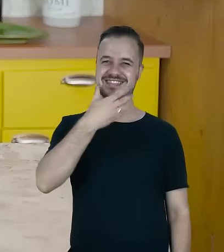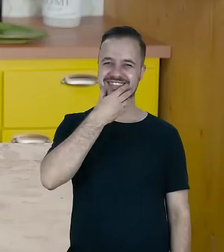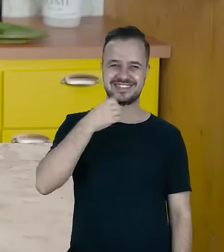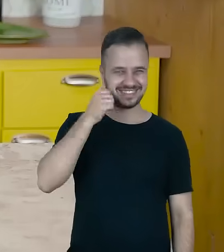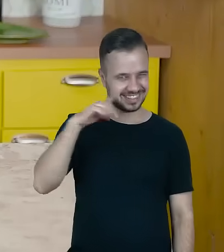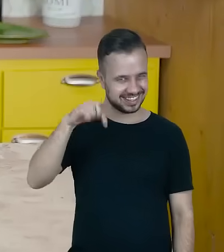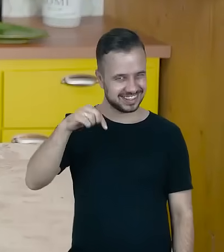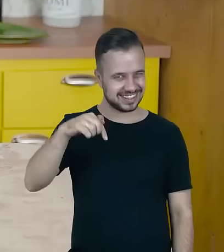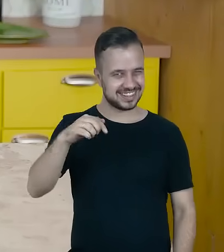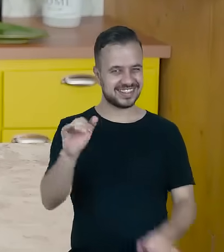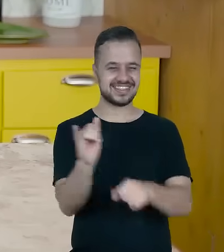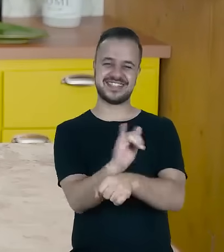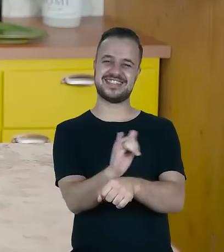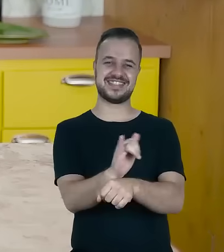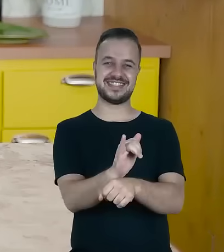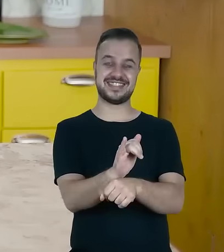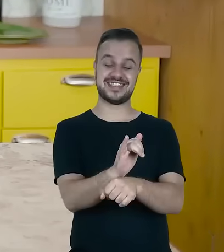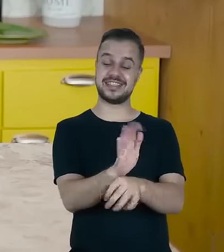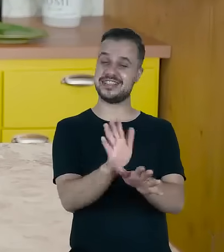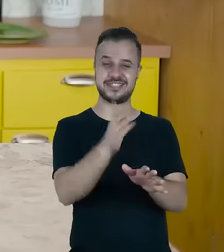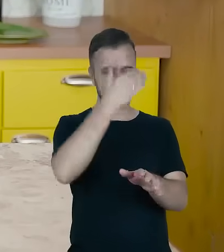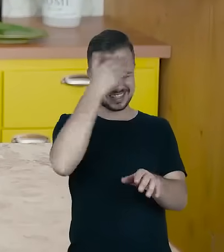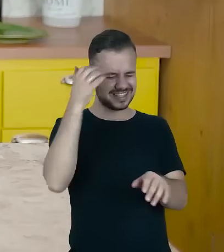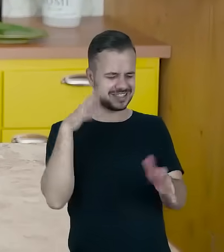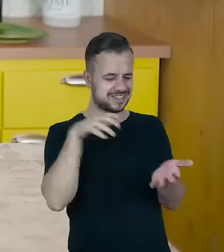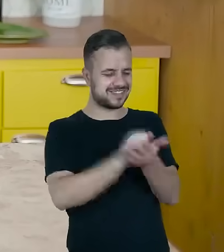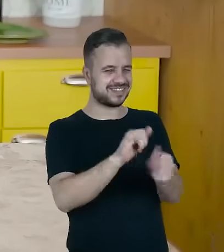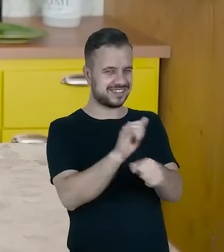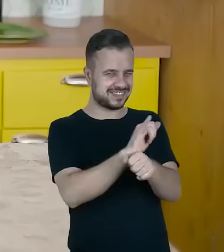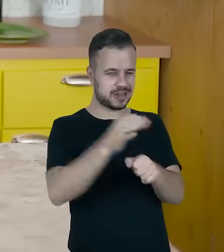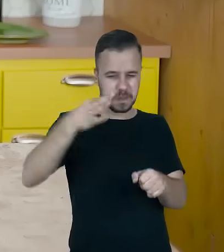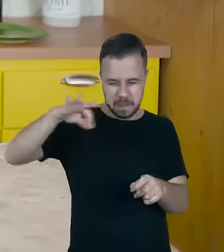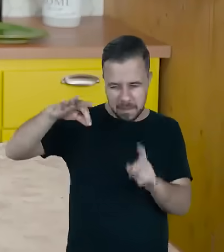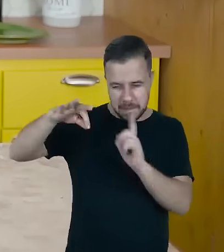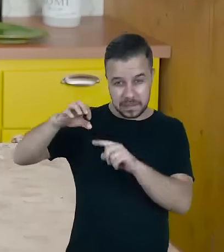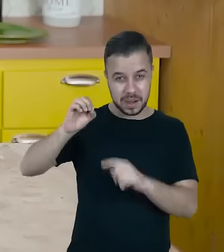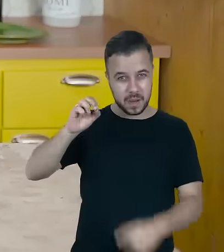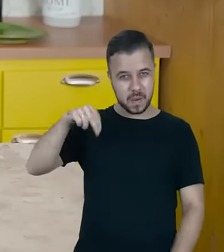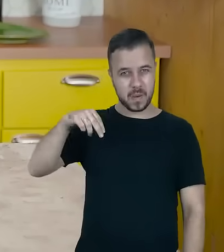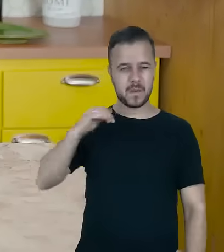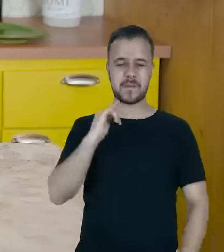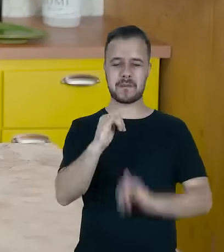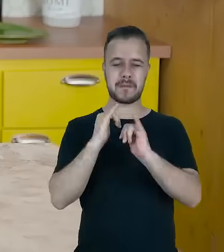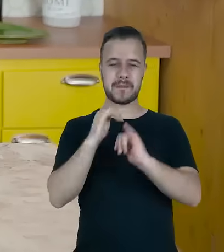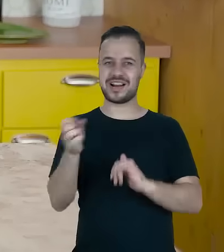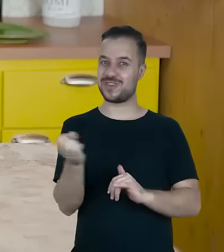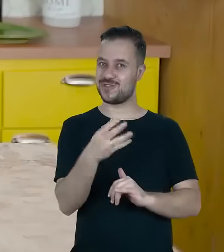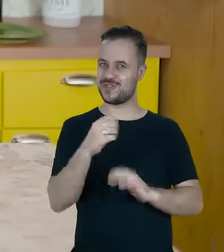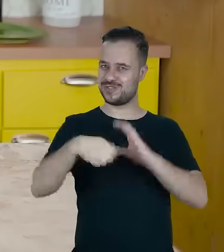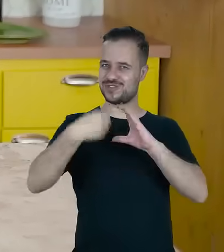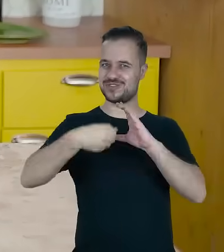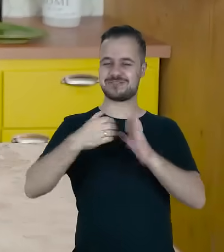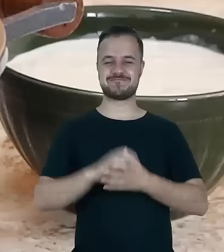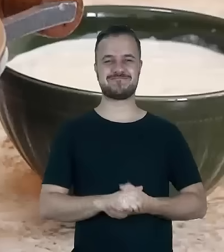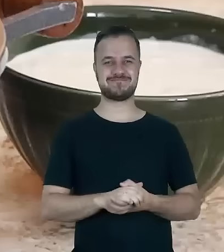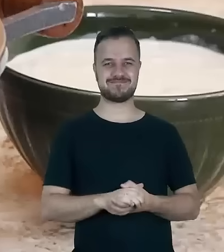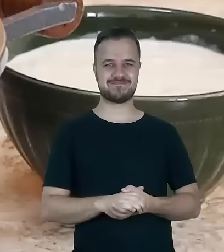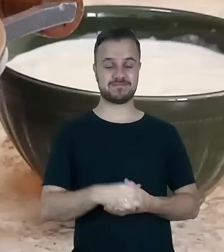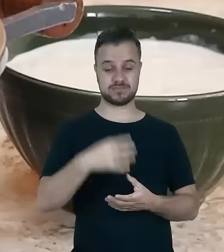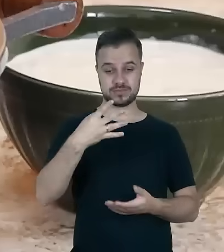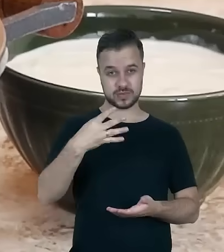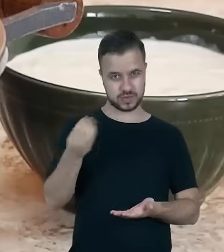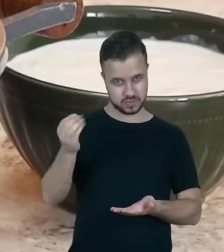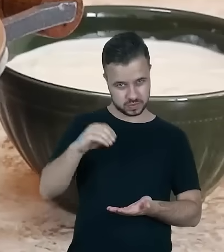nova aqui no canal, não esquece, se inscreve aqui no canal e ativa o sininho para você não perder as notificações. Que eu vou